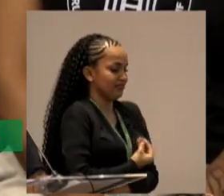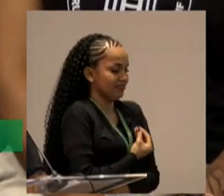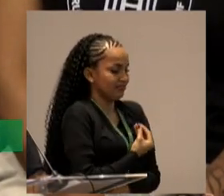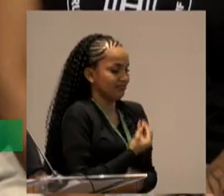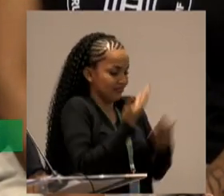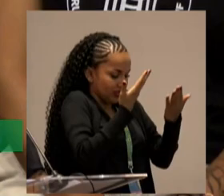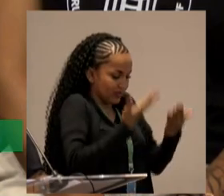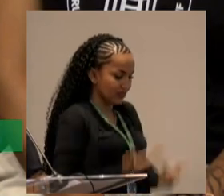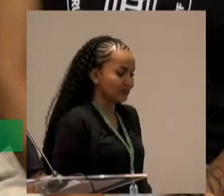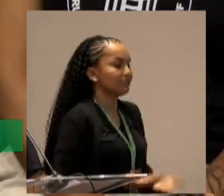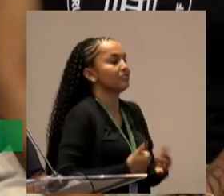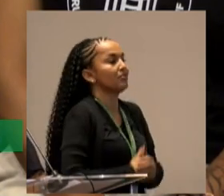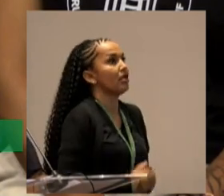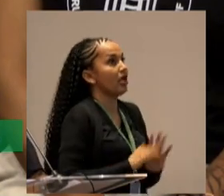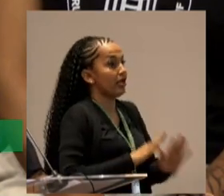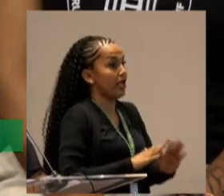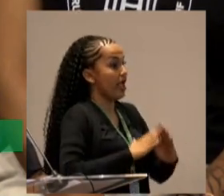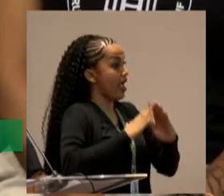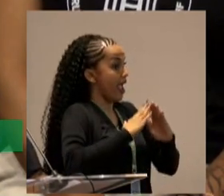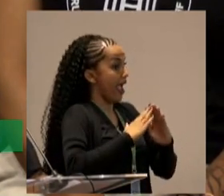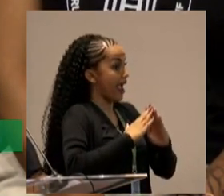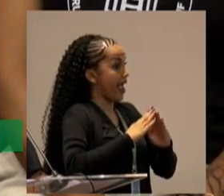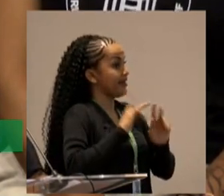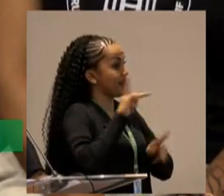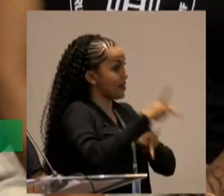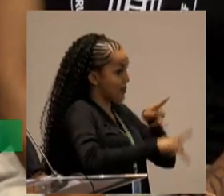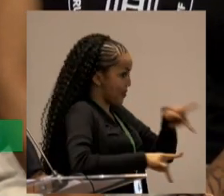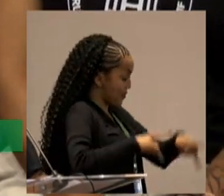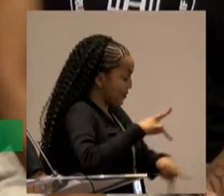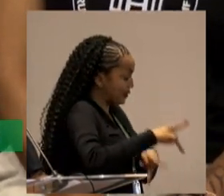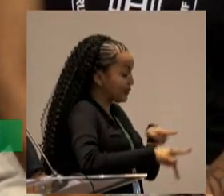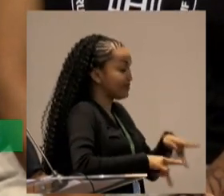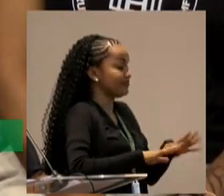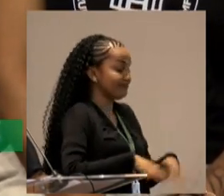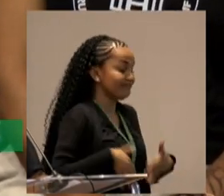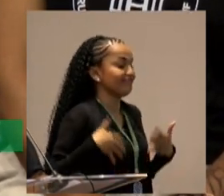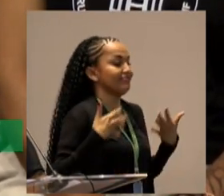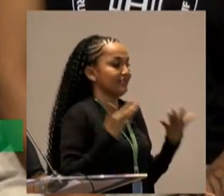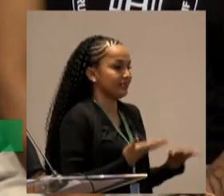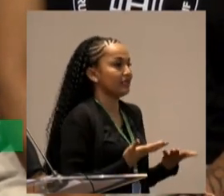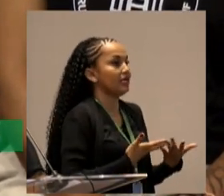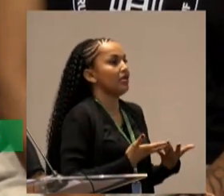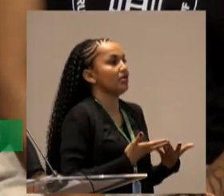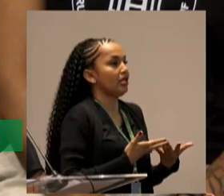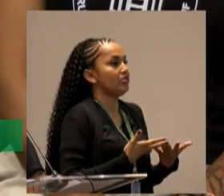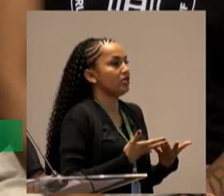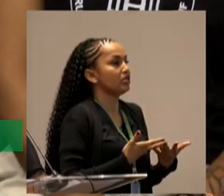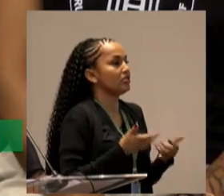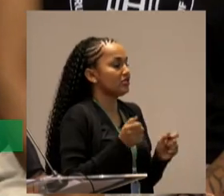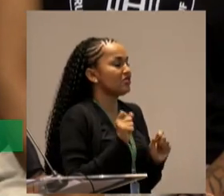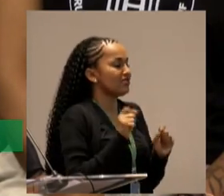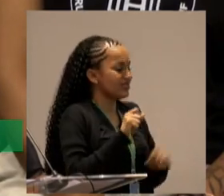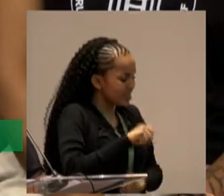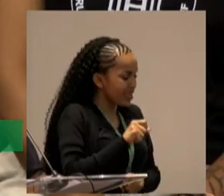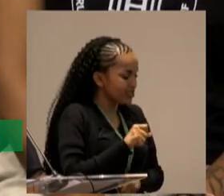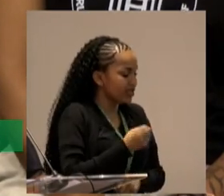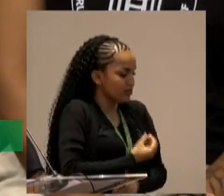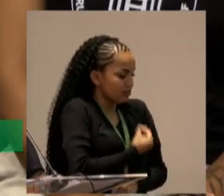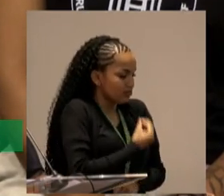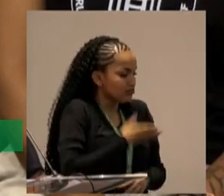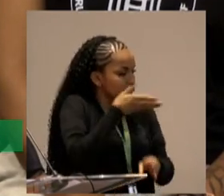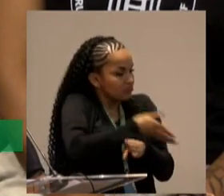nesse lugar, que é a Casa do Povo, né? E temos que ocupar muito essa Casa do